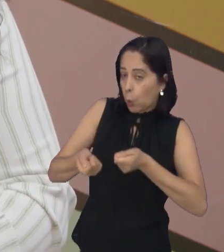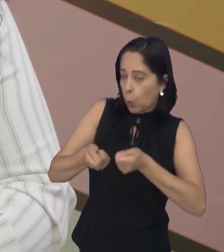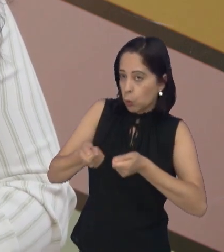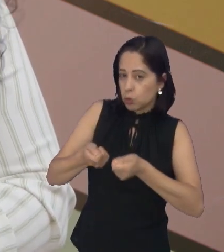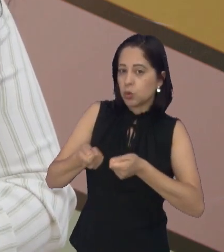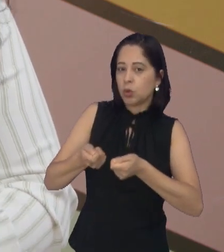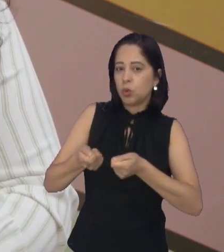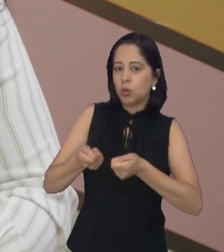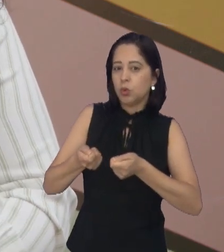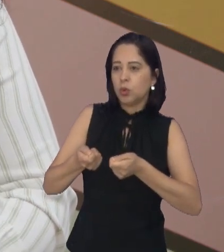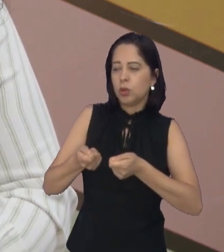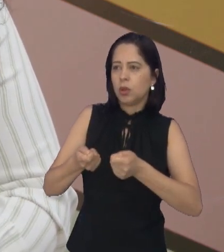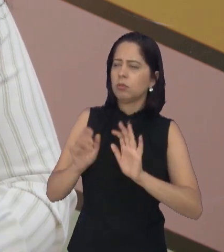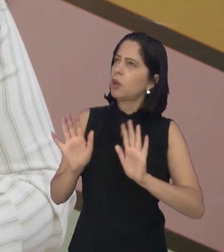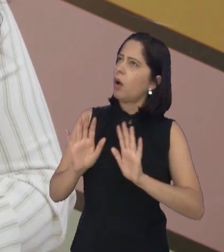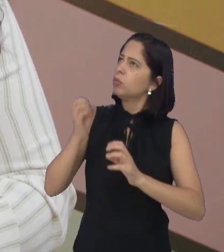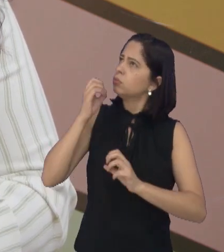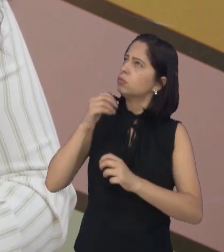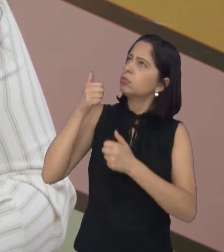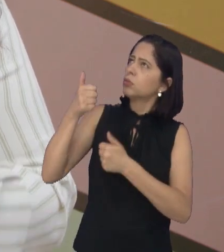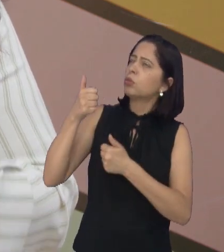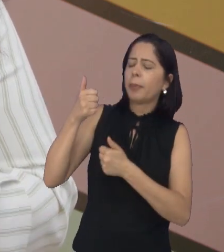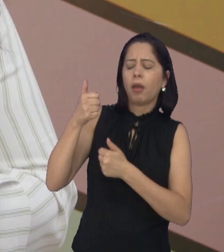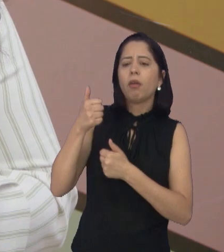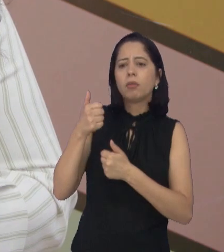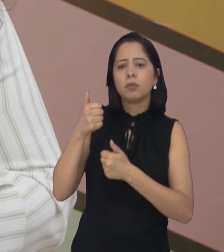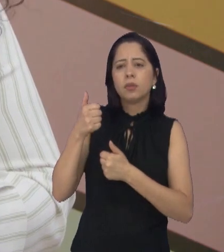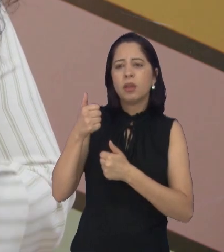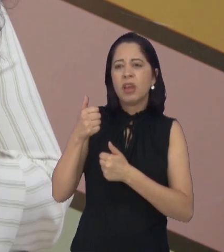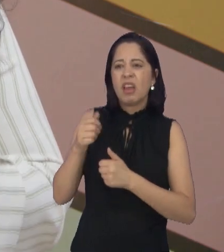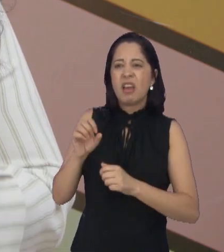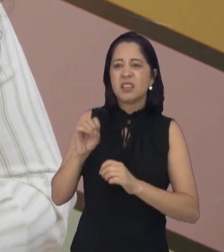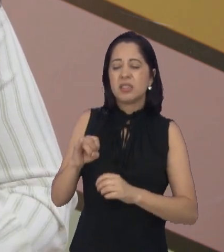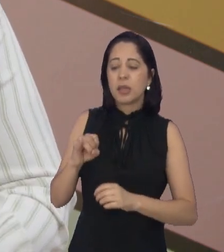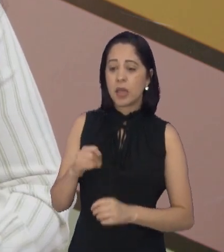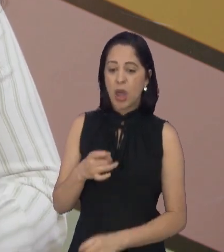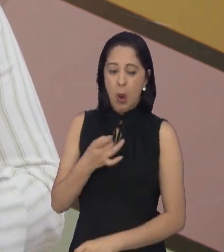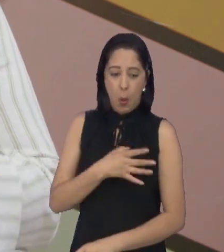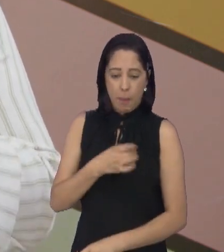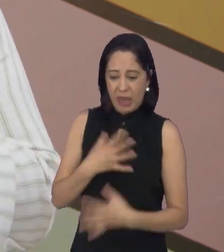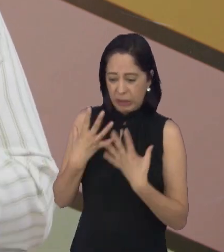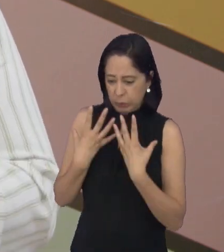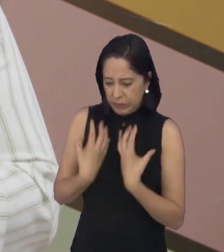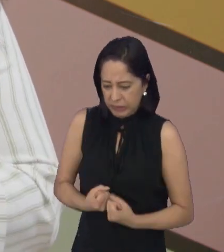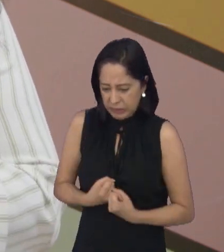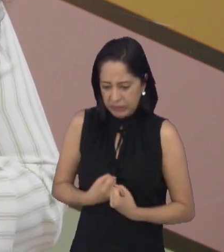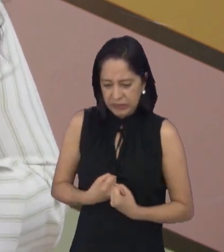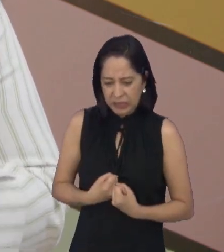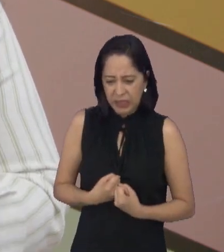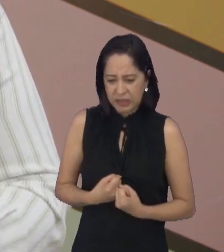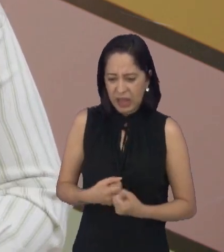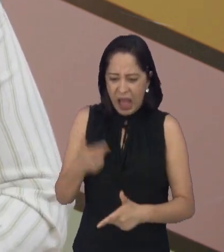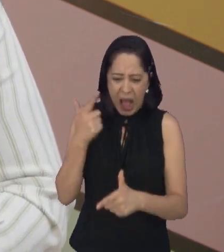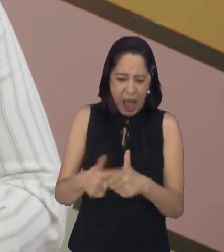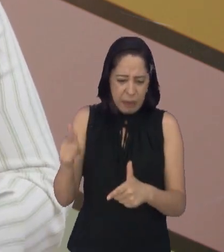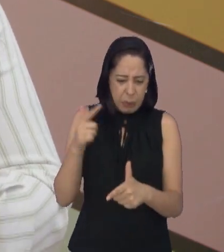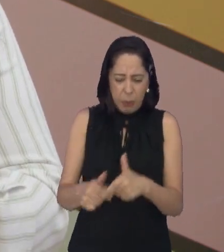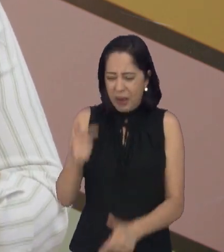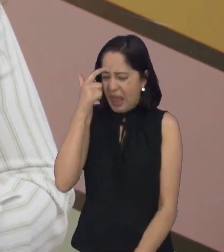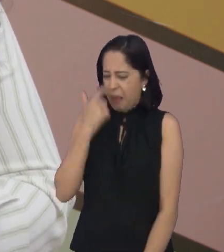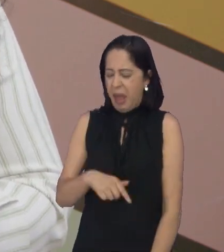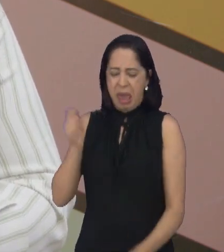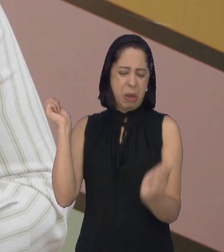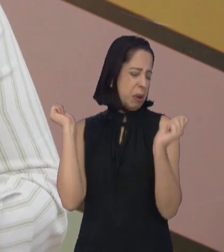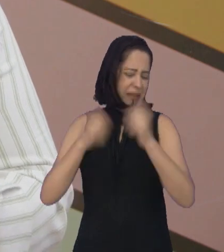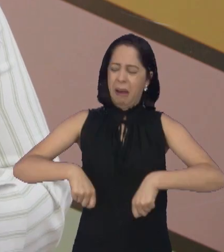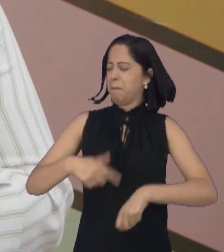seu cérebro que está tudo bem, você apenas aceita que aquilo vai ser um problema, que eu não vou dirigir muito bem, que eu não vou